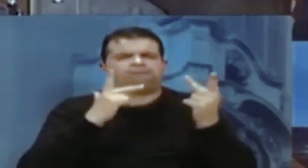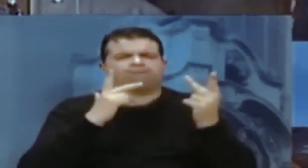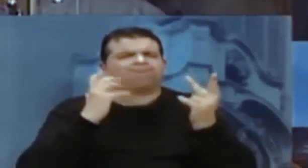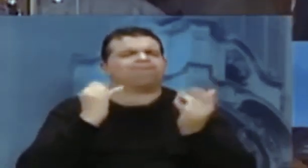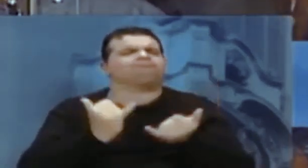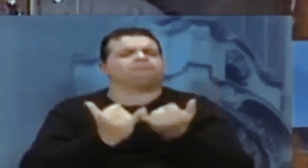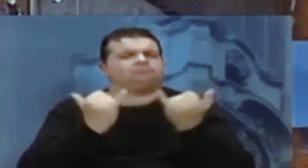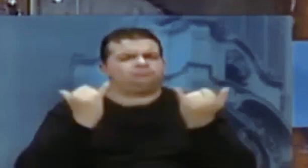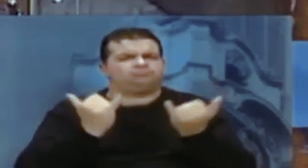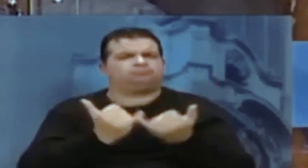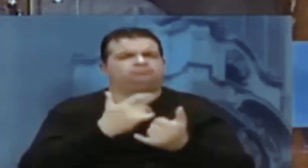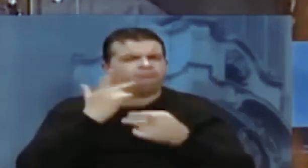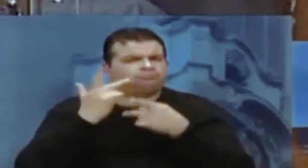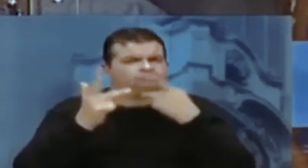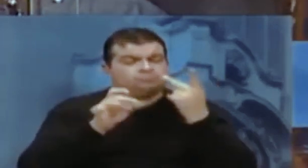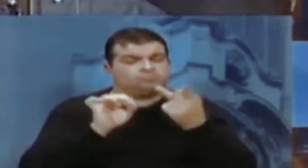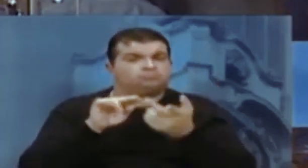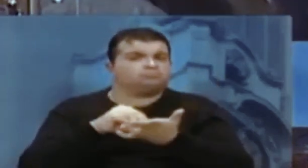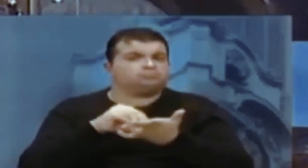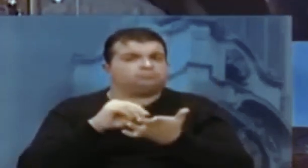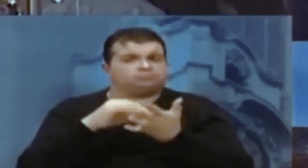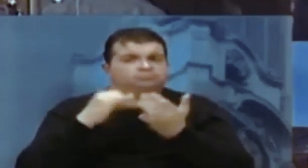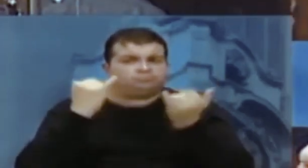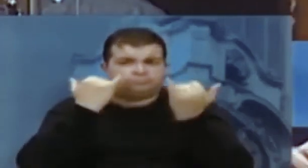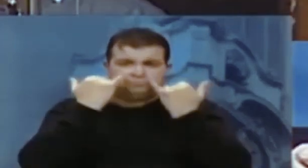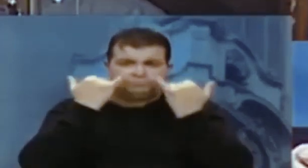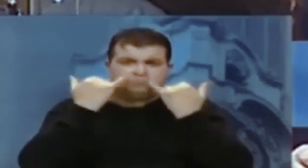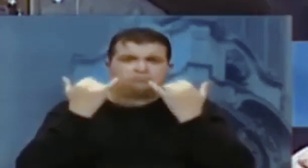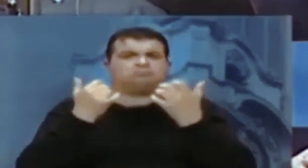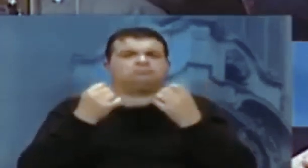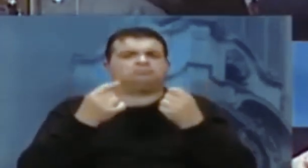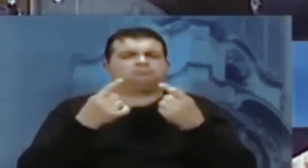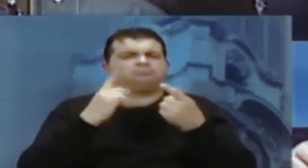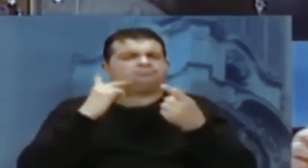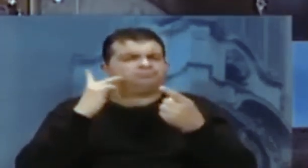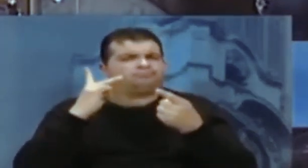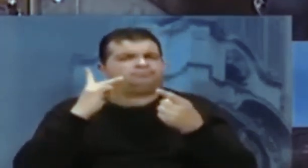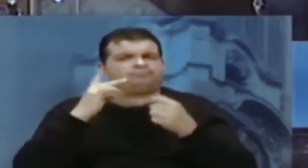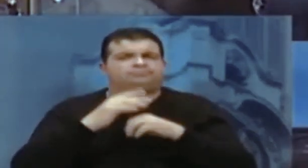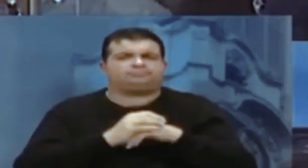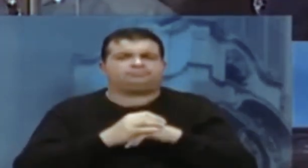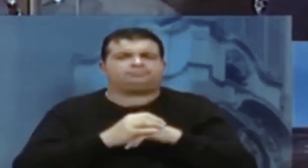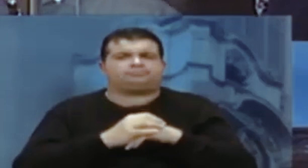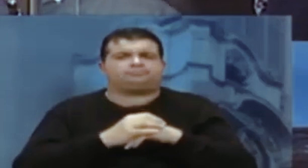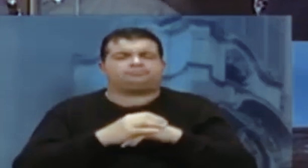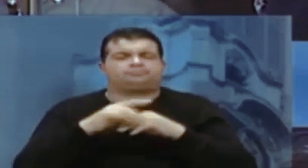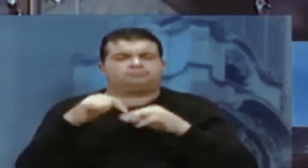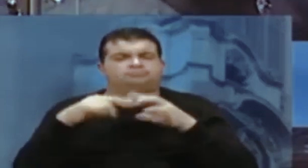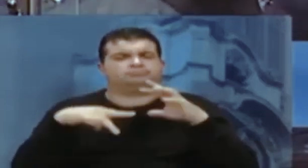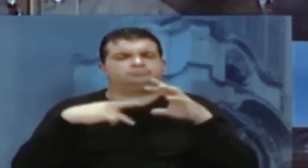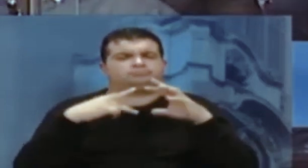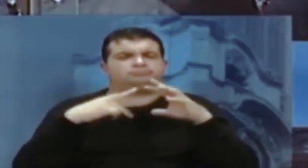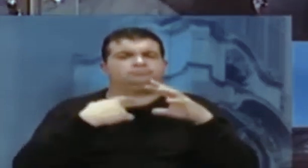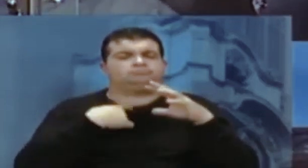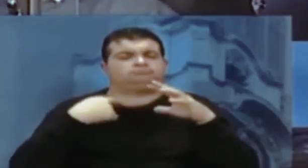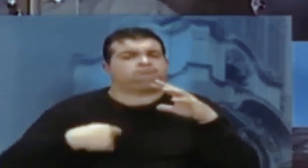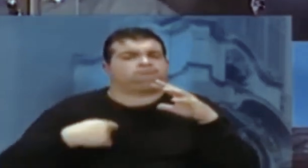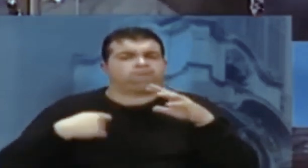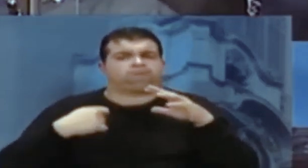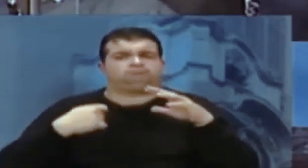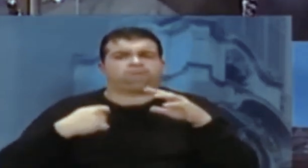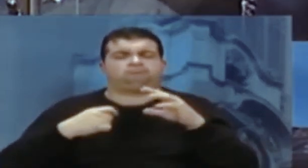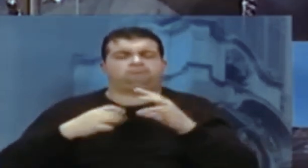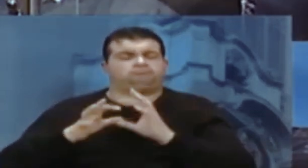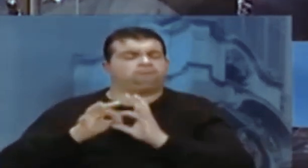baboseiras e desinformação que foram faladas aqui por alguns vereadores da casa, eu sou obrigada a